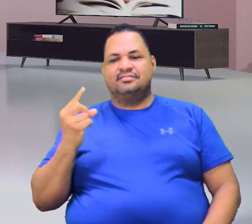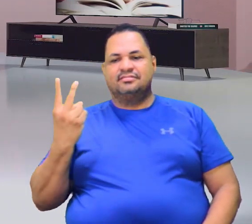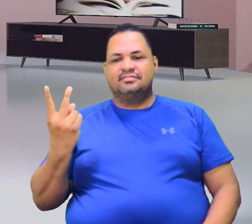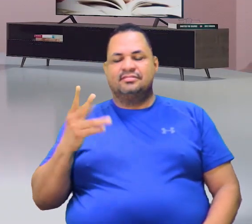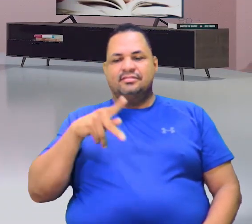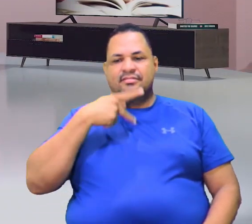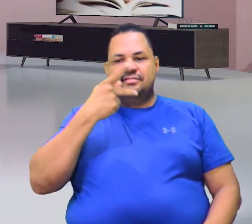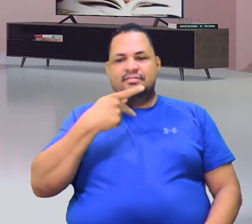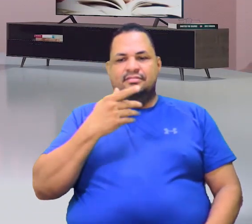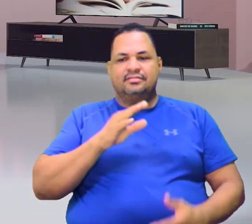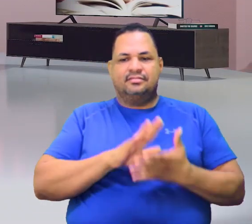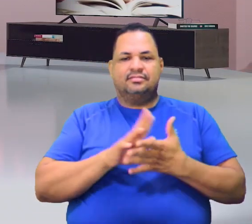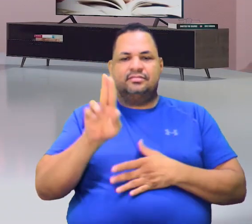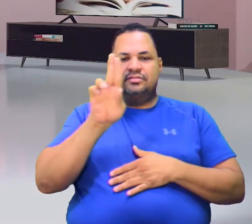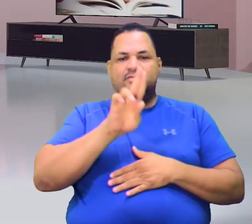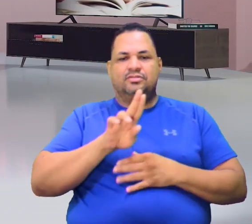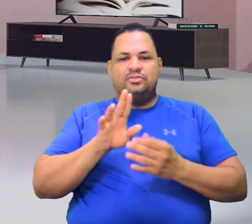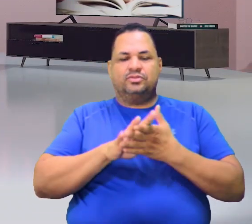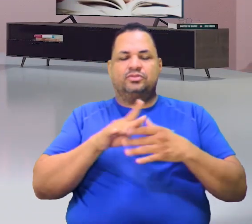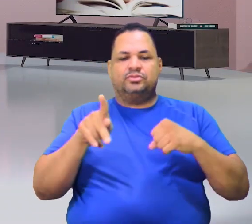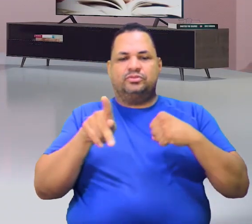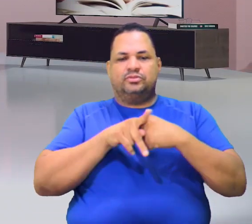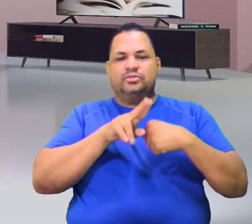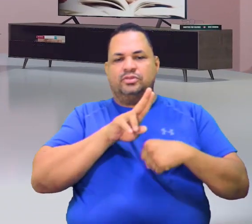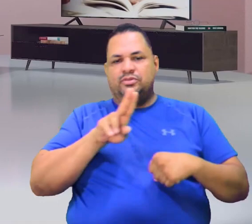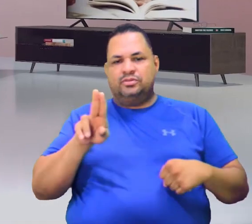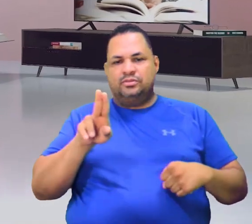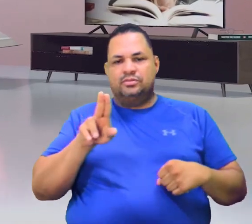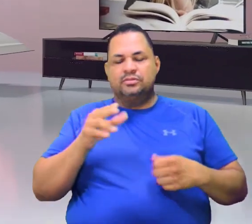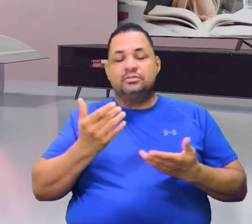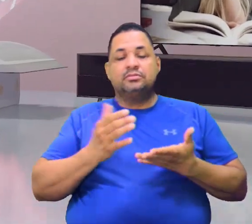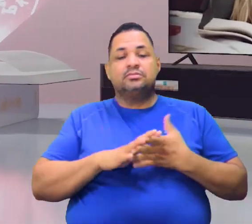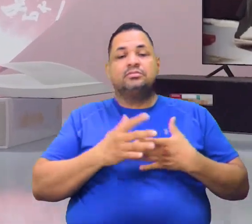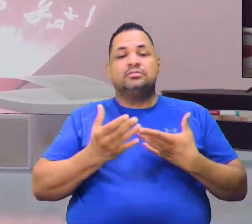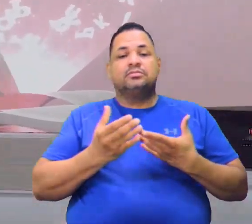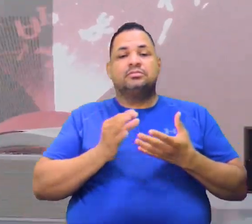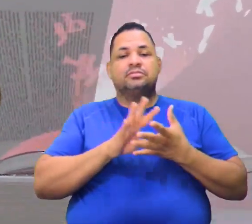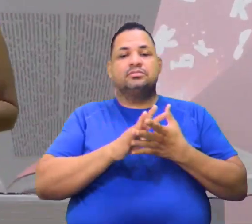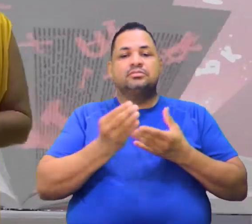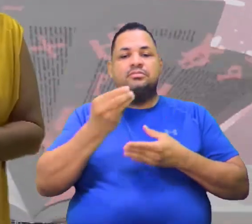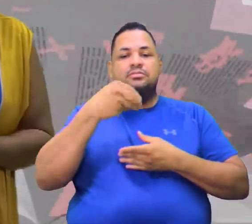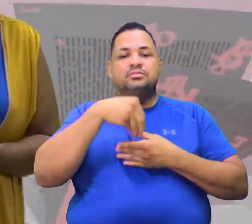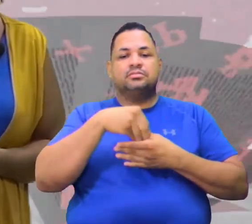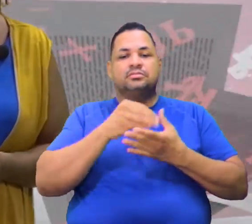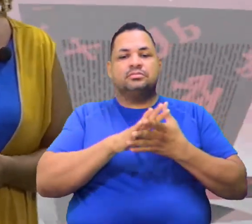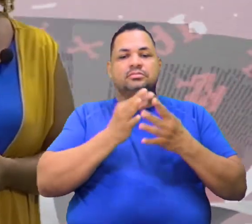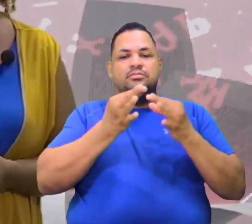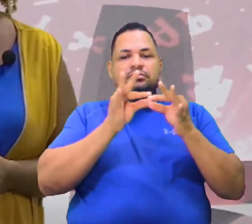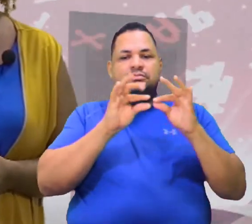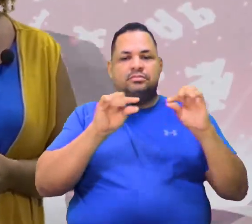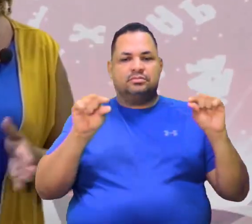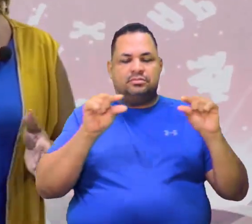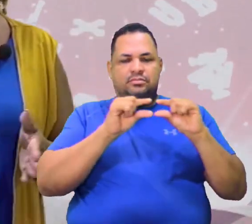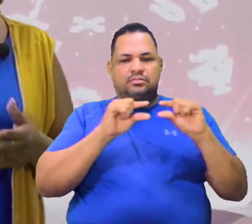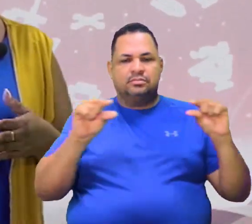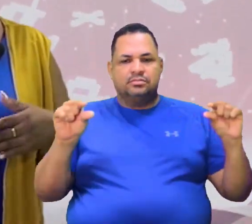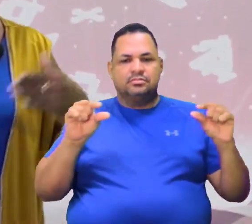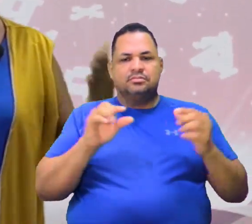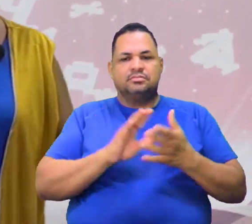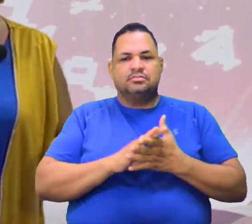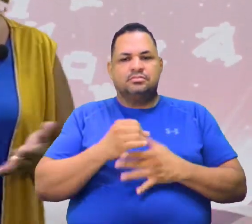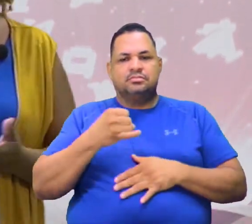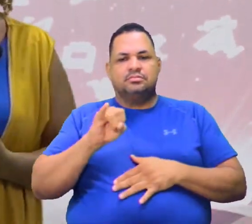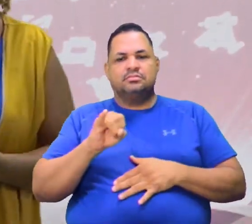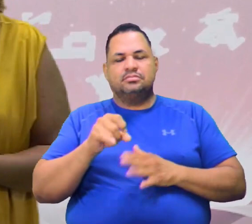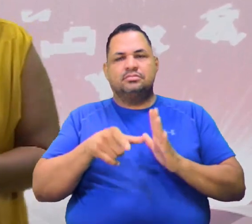62.2, falando sobre colocação pronominal, né? A posição do pronome átono, né? Se